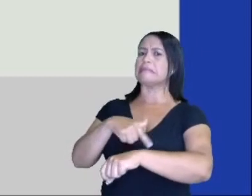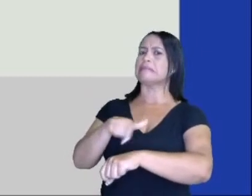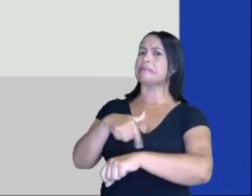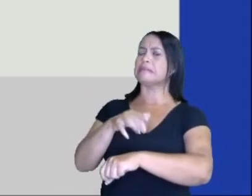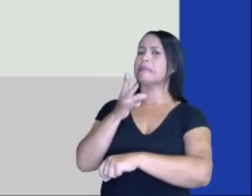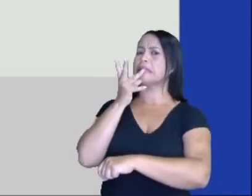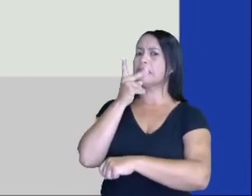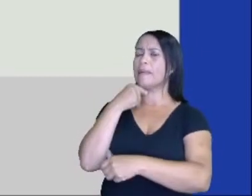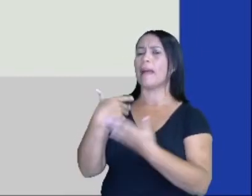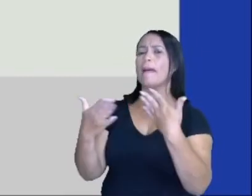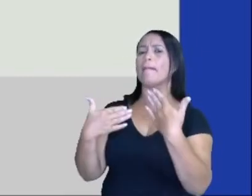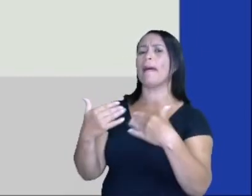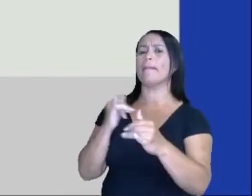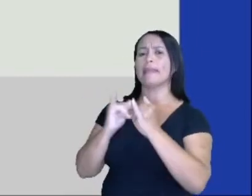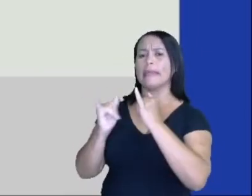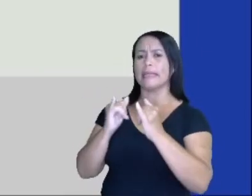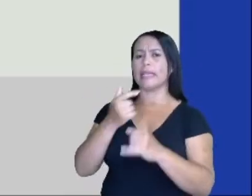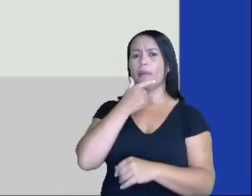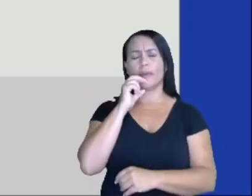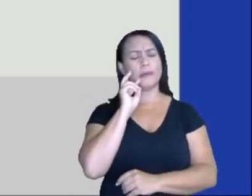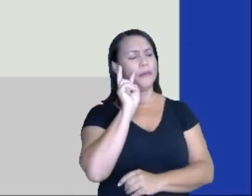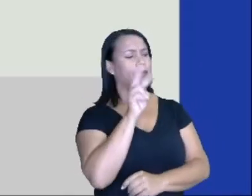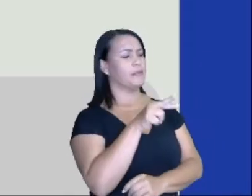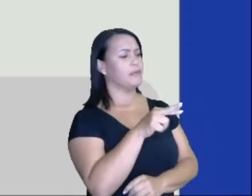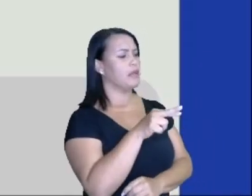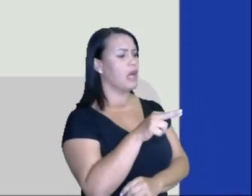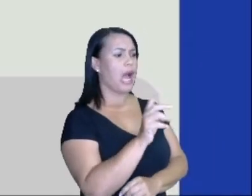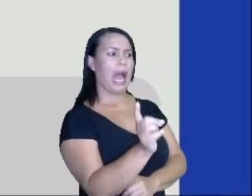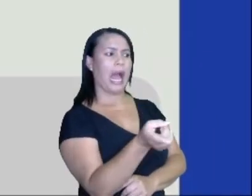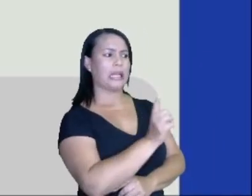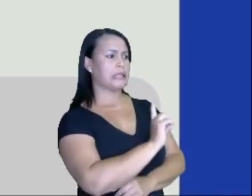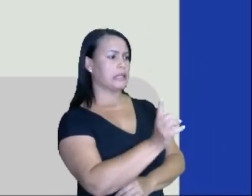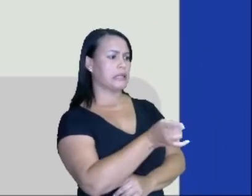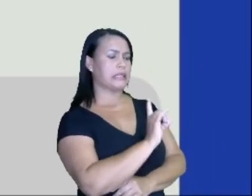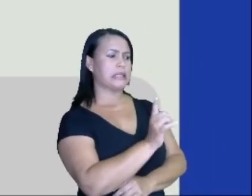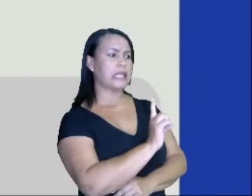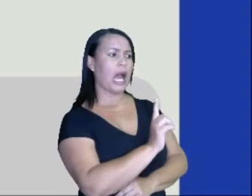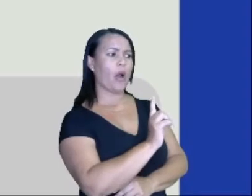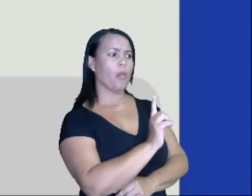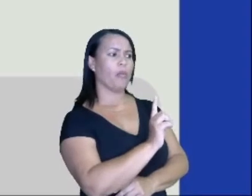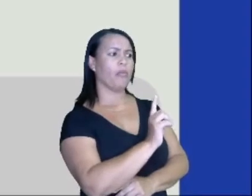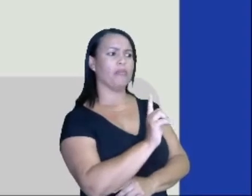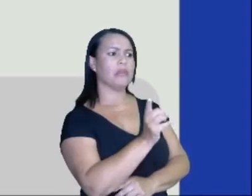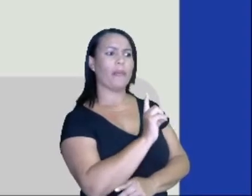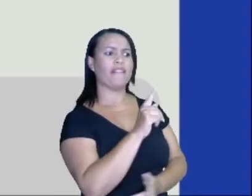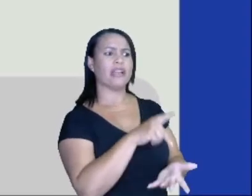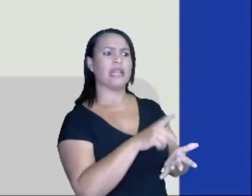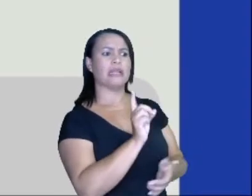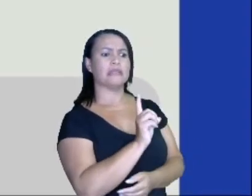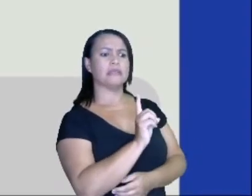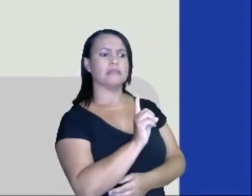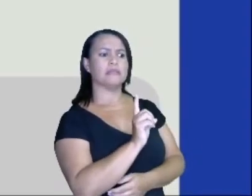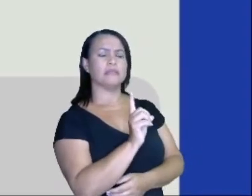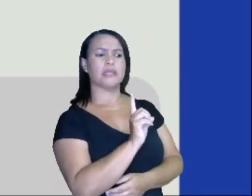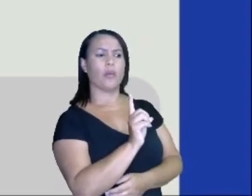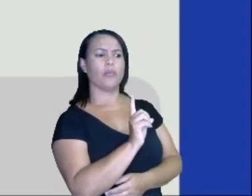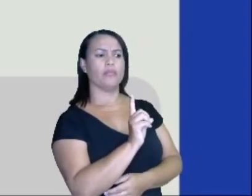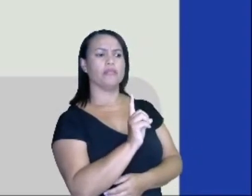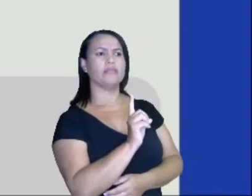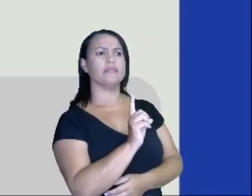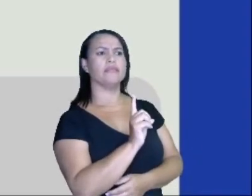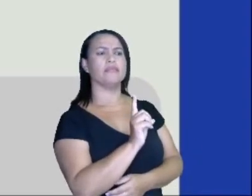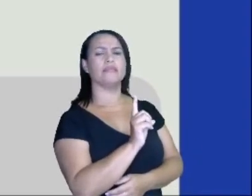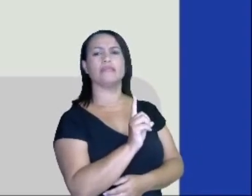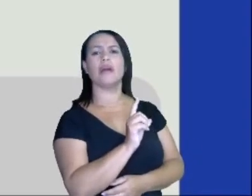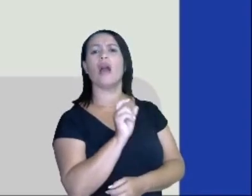batendo papo na internet. Aí o garoto responde: não, é verdade. Percebam que esse não